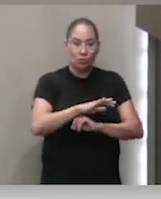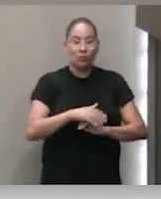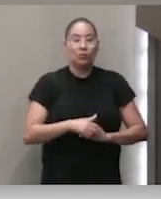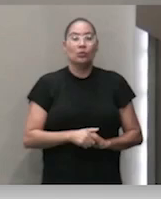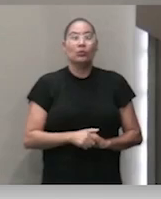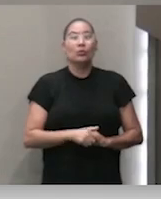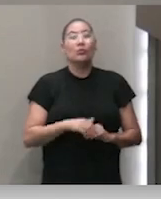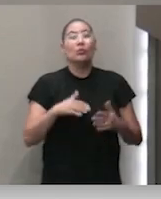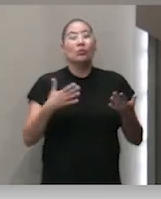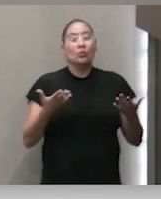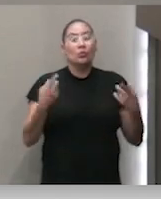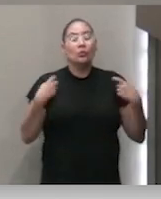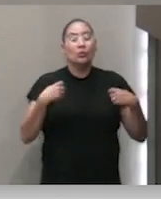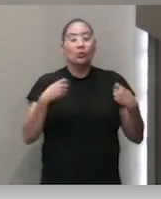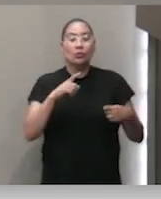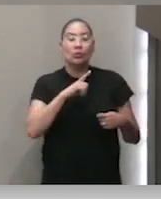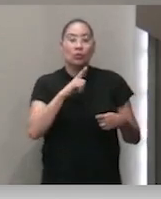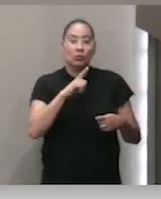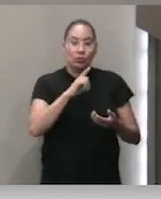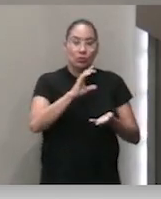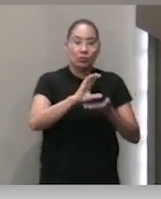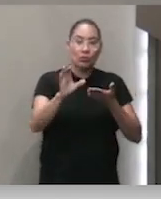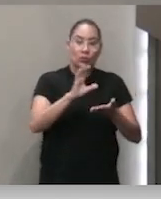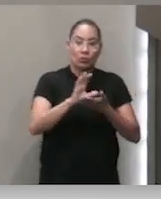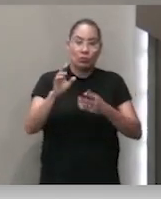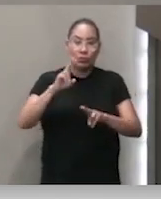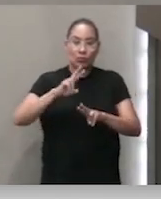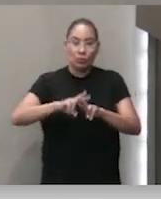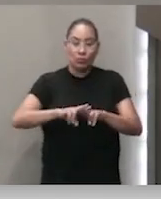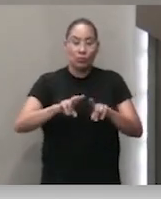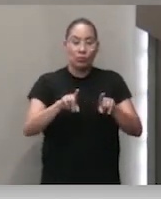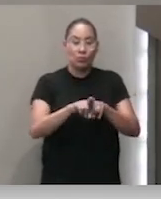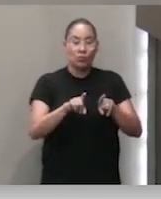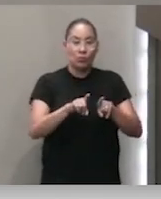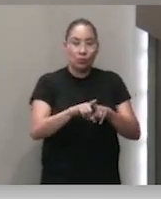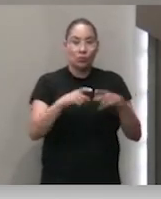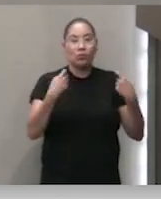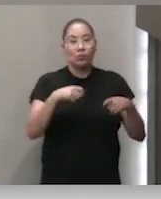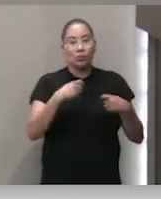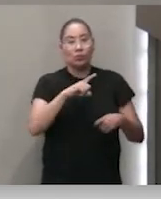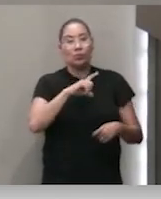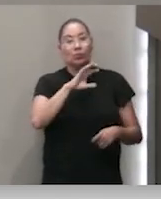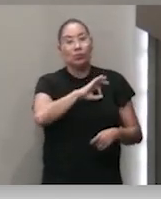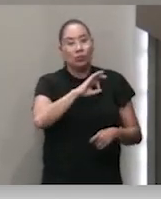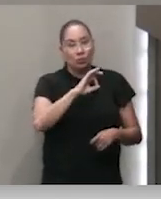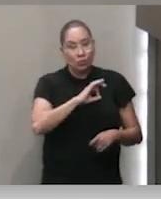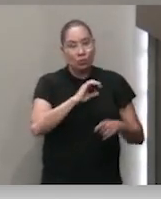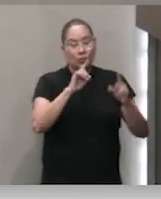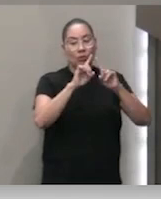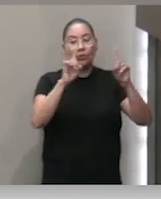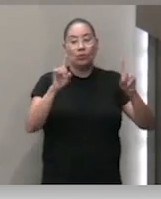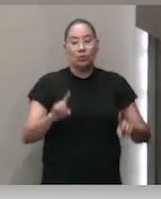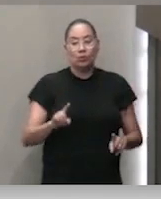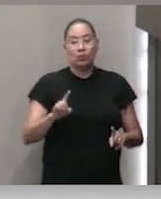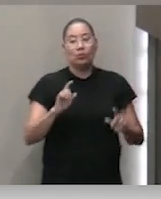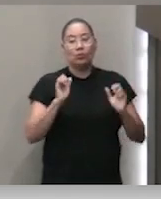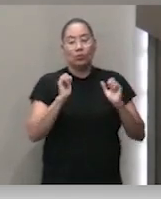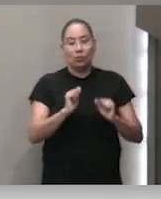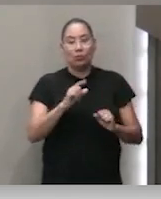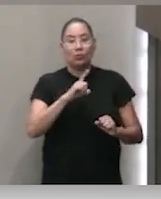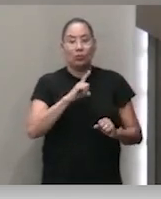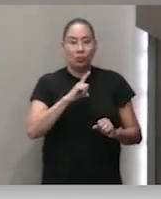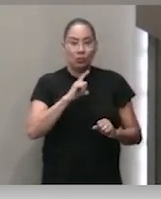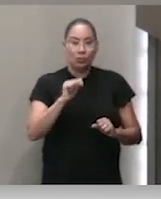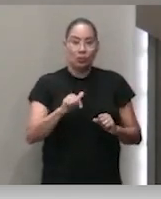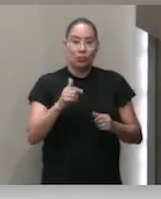sociedade. Então é necessário investir em presídios, mas consequentemente precisamos de efetivo, de servidores, para que possam se cumprir esse